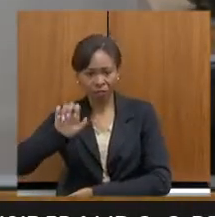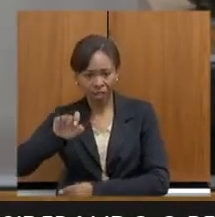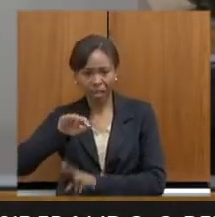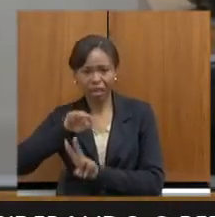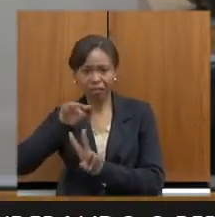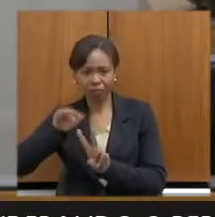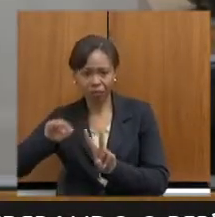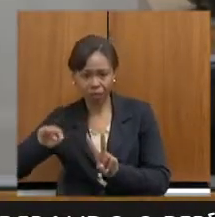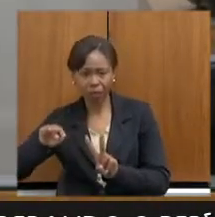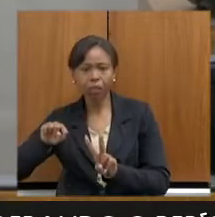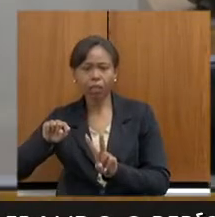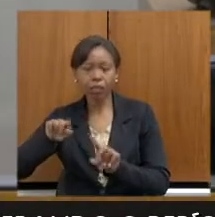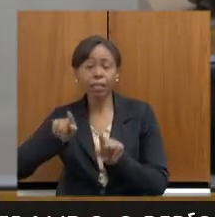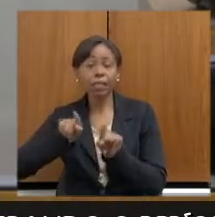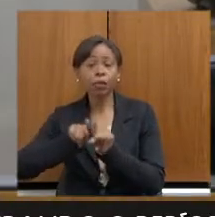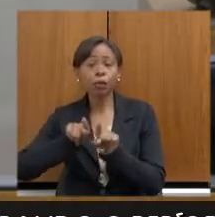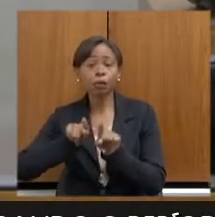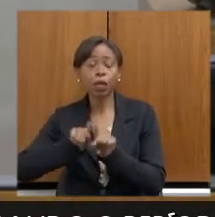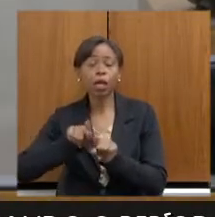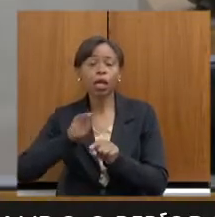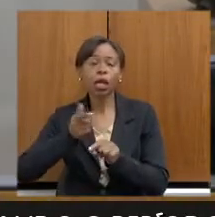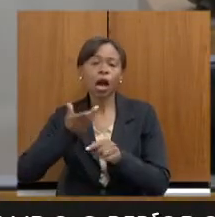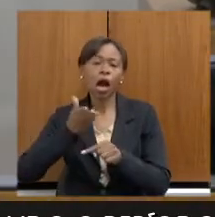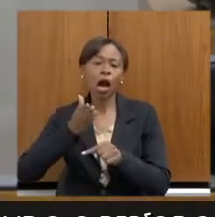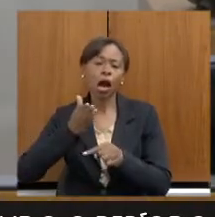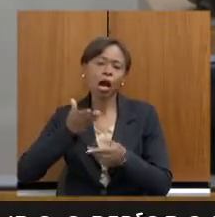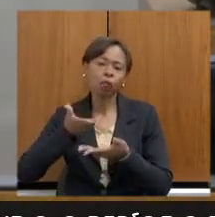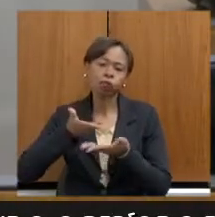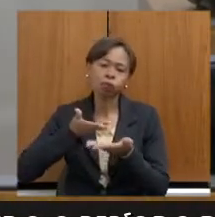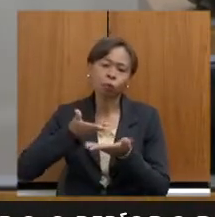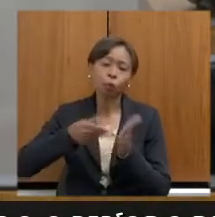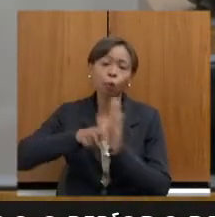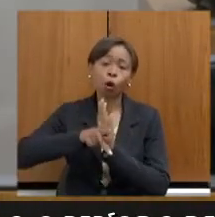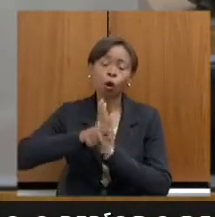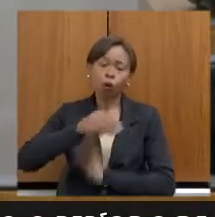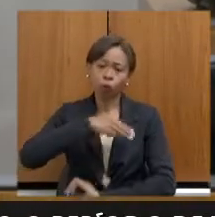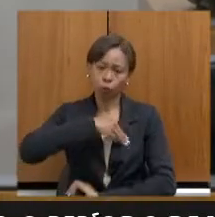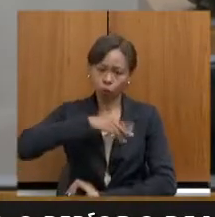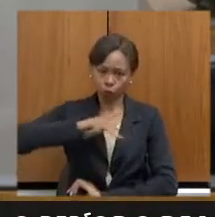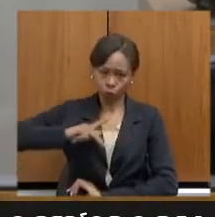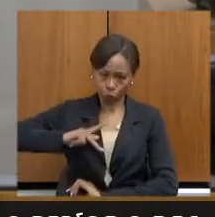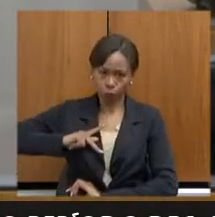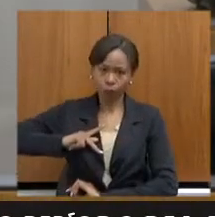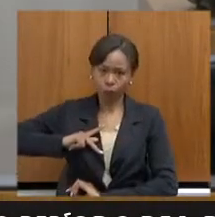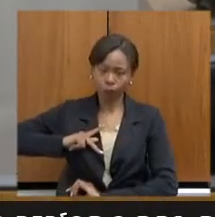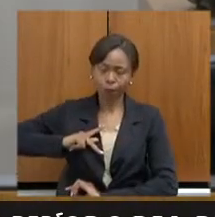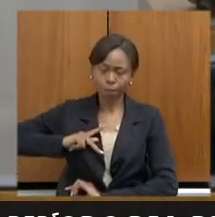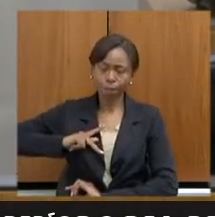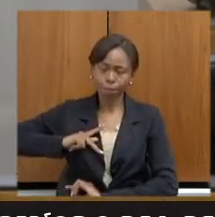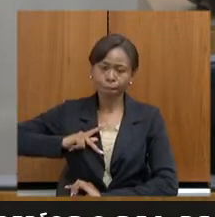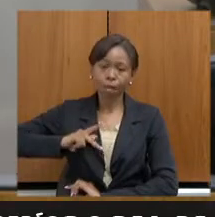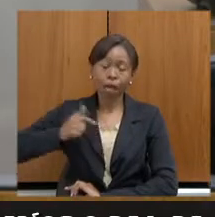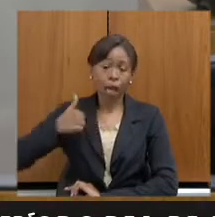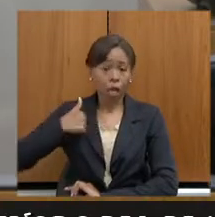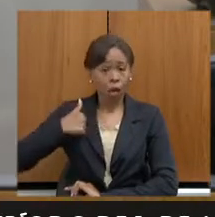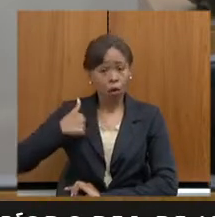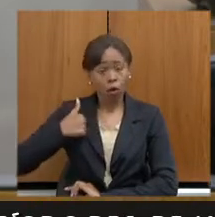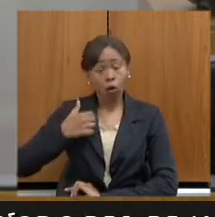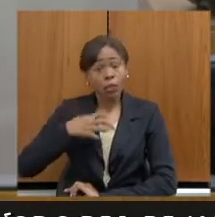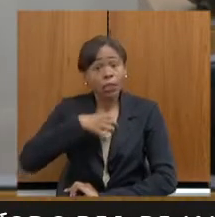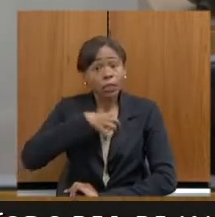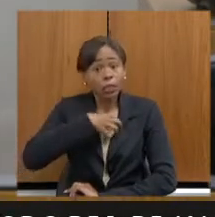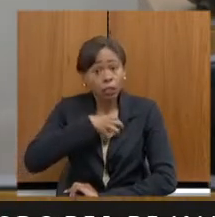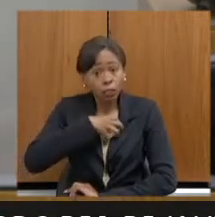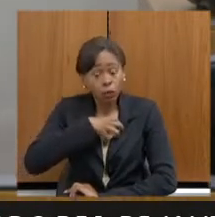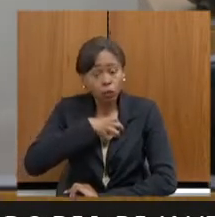e com a intermediação do ministério público e o cinto aqui a participação é